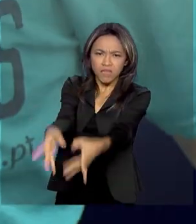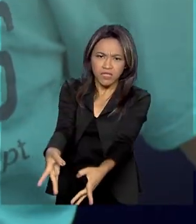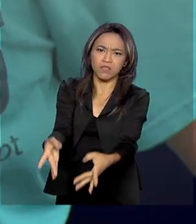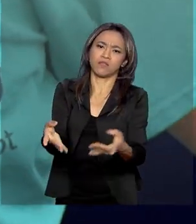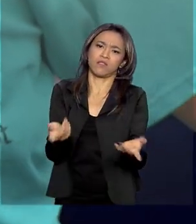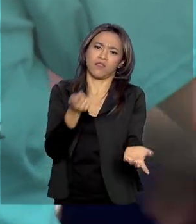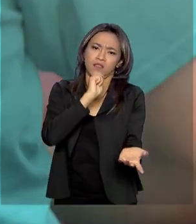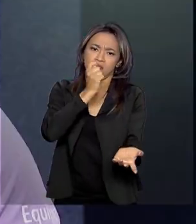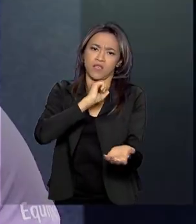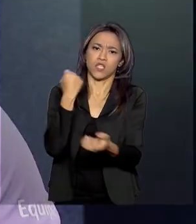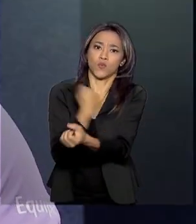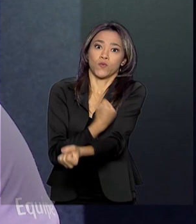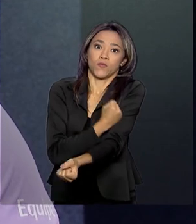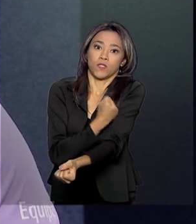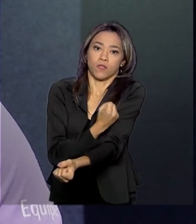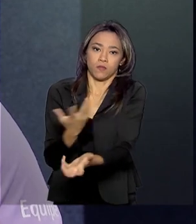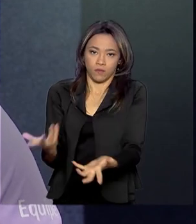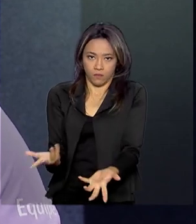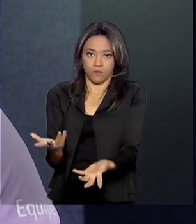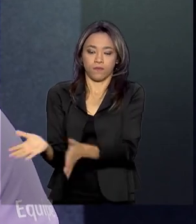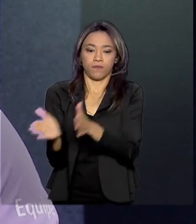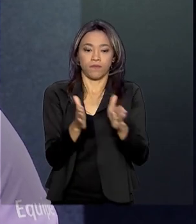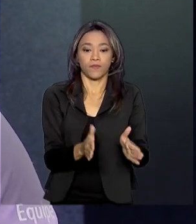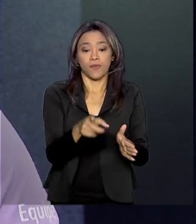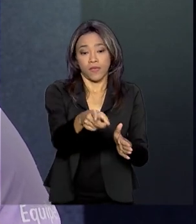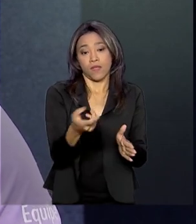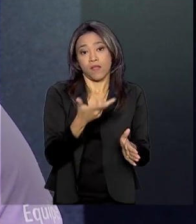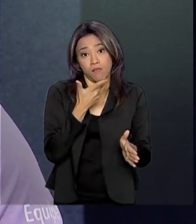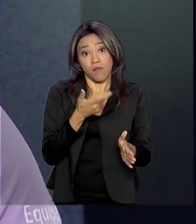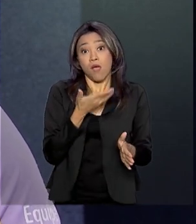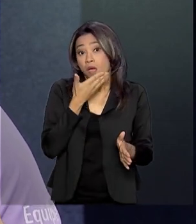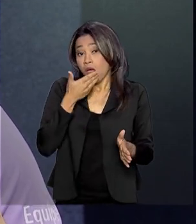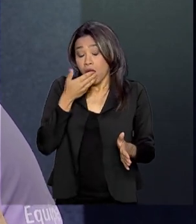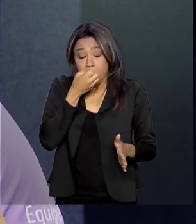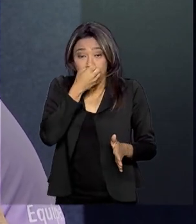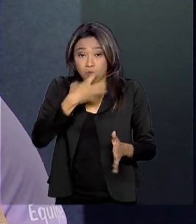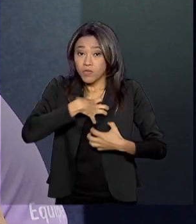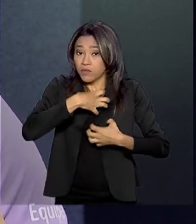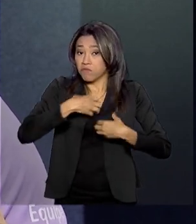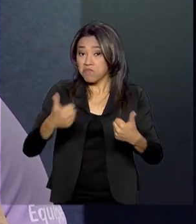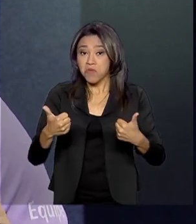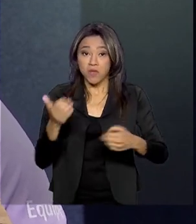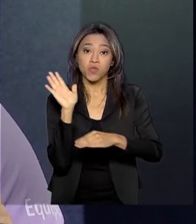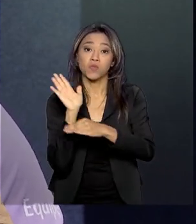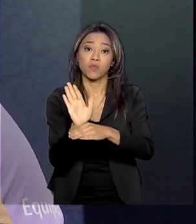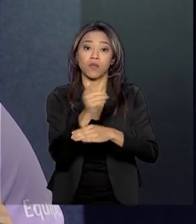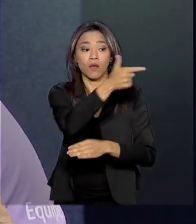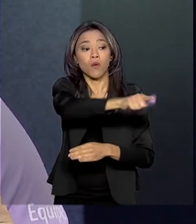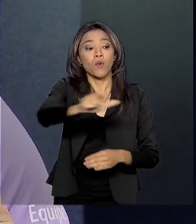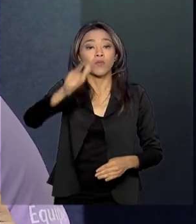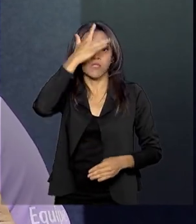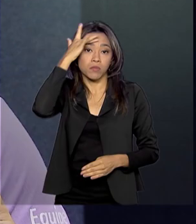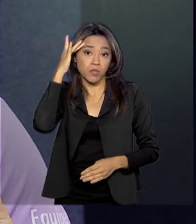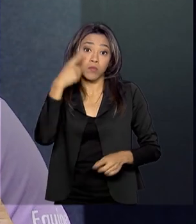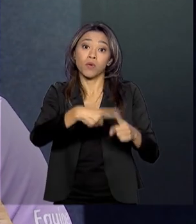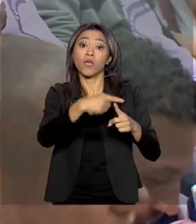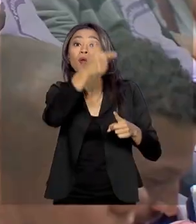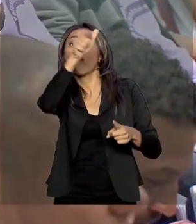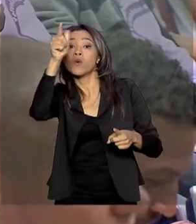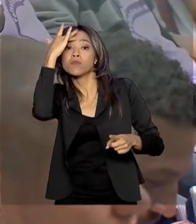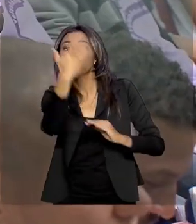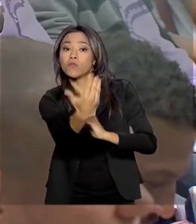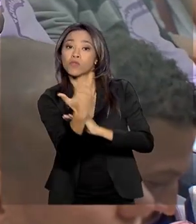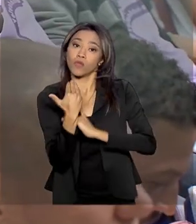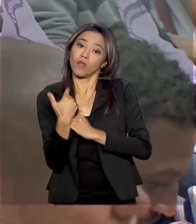superarem o vício. Para mim é um privilégio poder fazer parte da recuperação de alguém. Porque outras pessoas fizeram isso por mim.